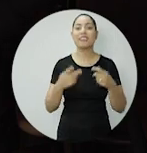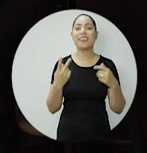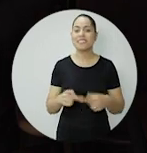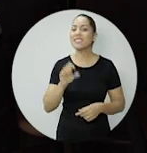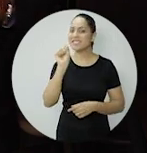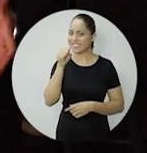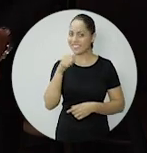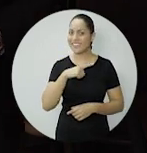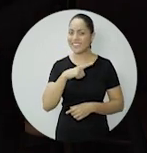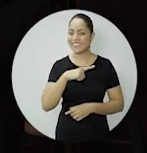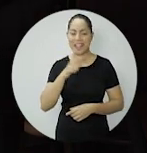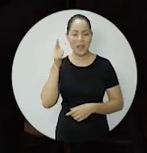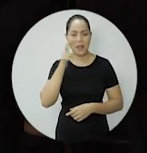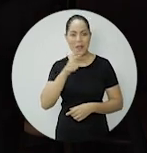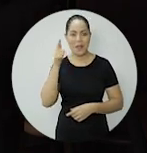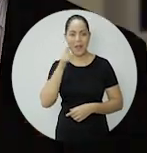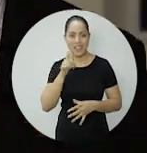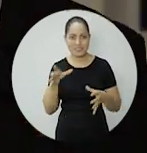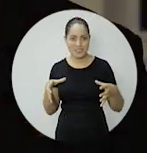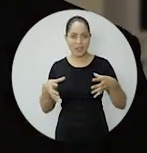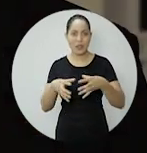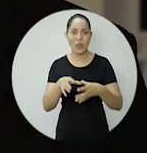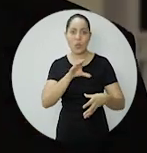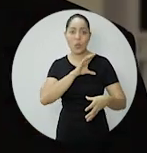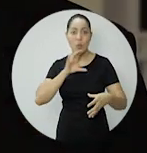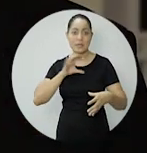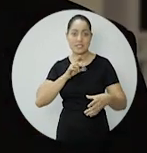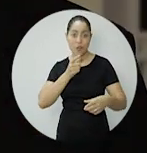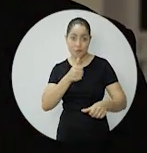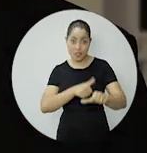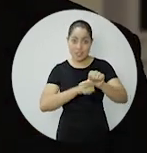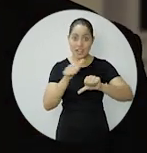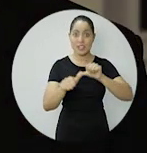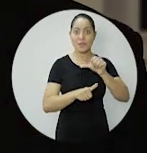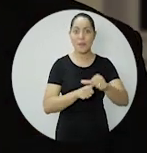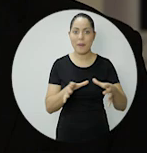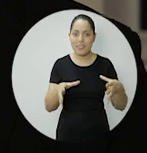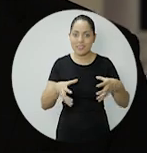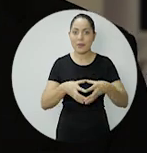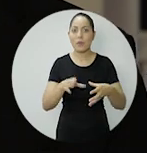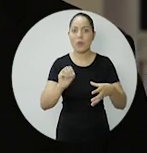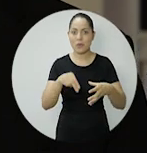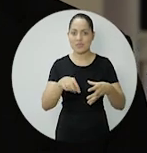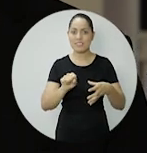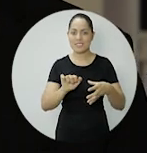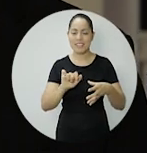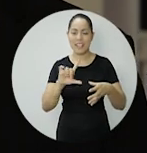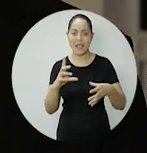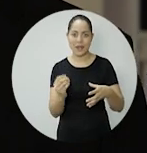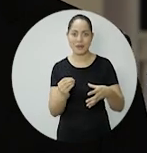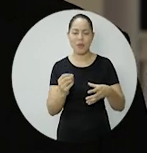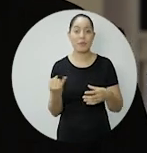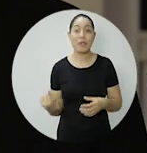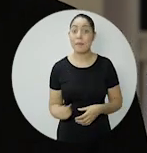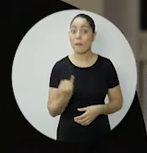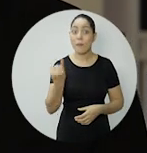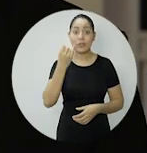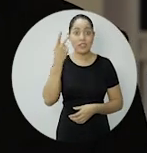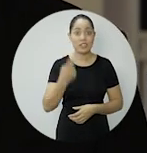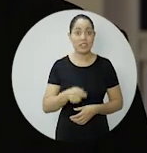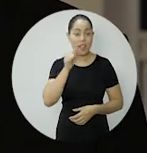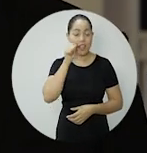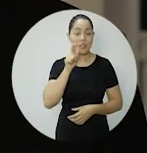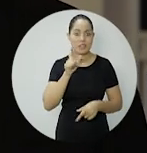conseguimos transformar a Comissão do Jovem Advogado em Conselho do Jovem Advogado, dada a importância da jovem advocacia no cenário não